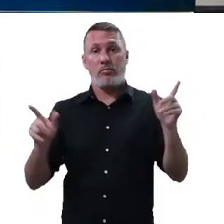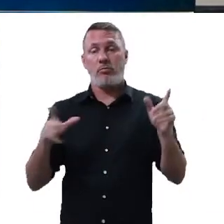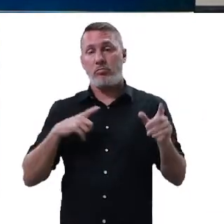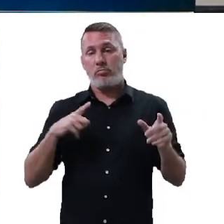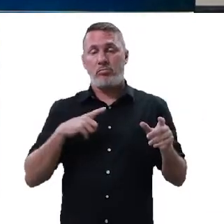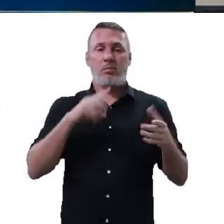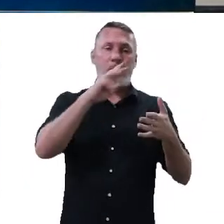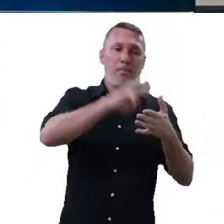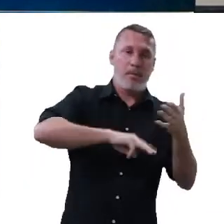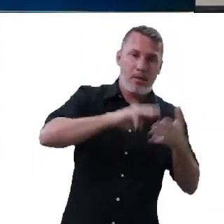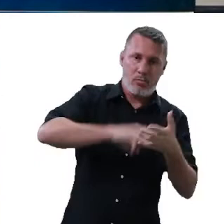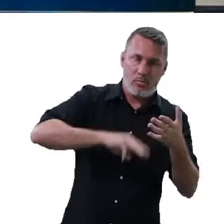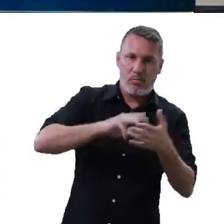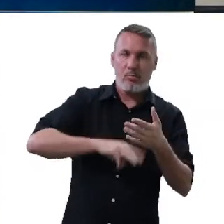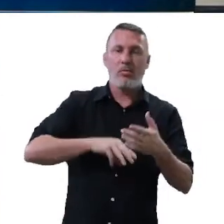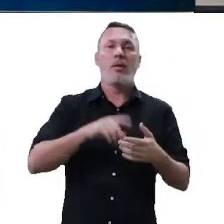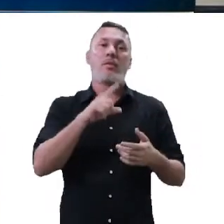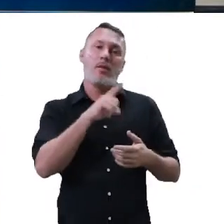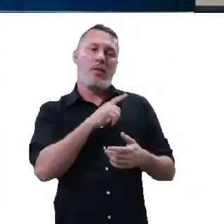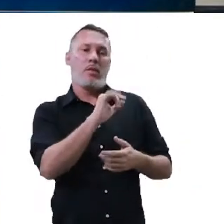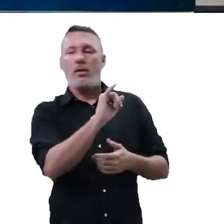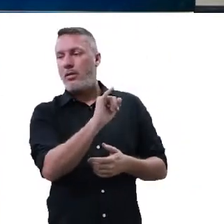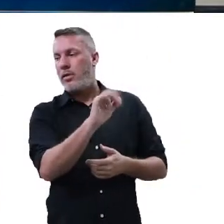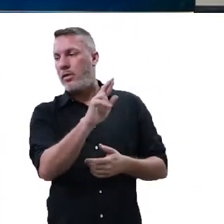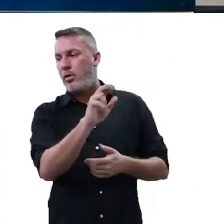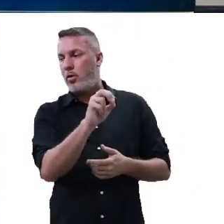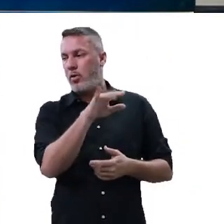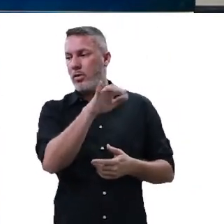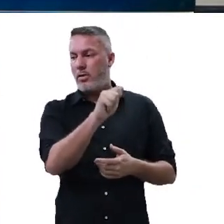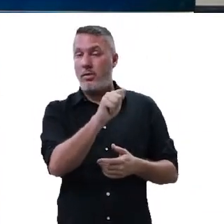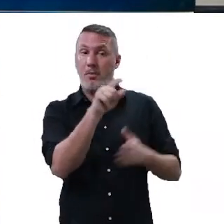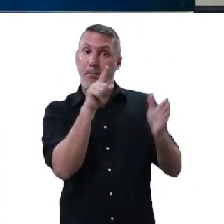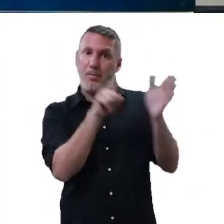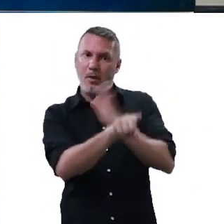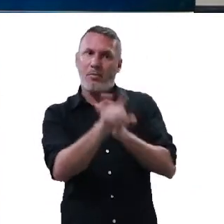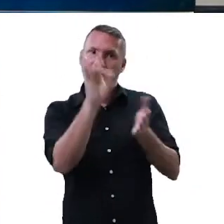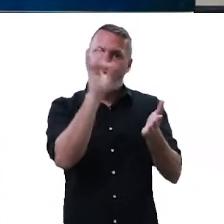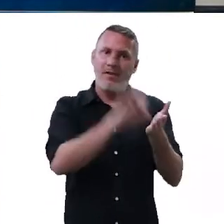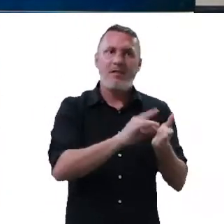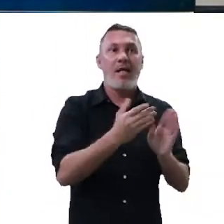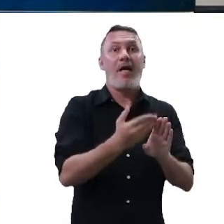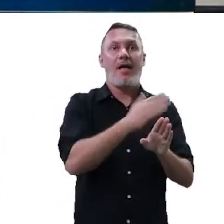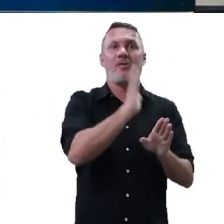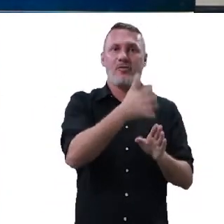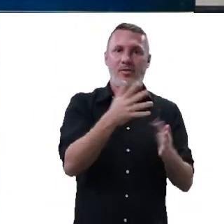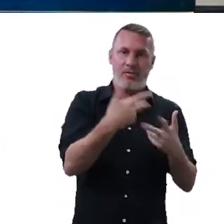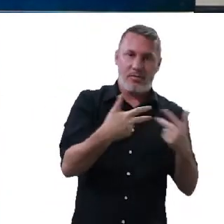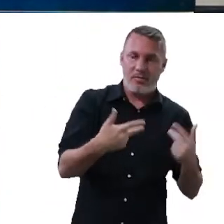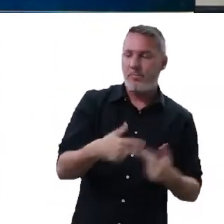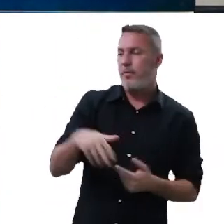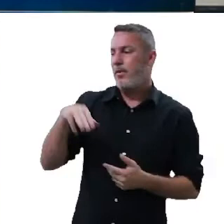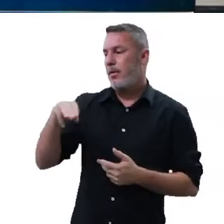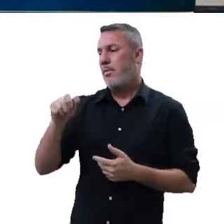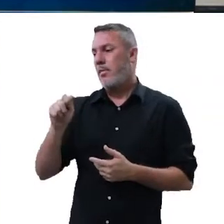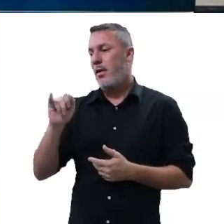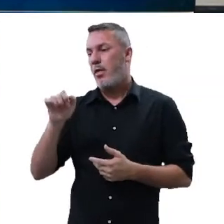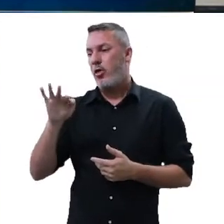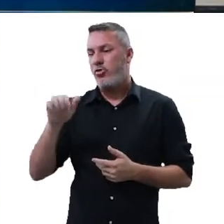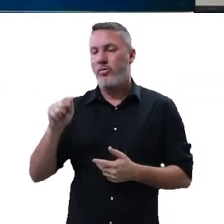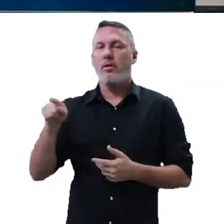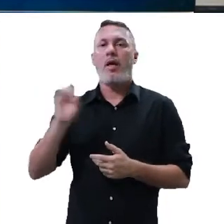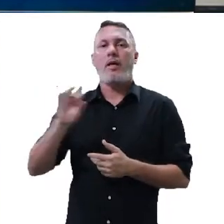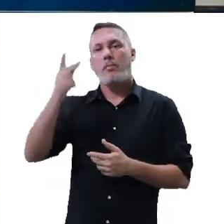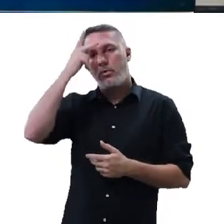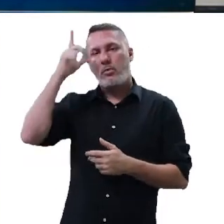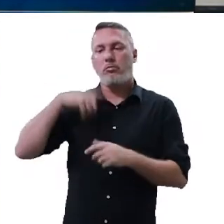grande diferença. Um resumo para você, no método socrático, ironia, perguntar e questionar verdades pré-concebidas, e na maiêutica, fazer cada pessoa refletir